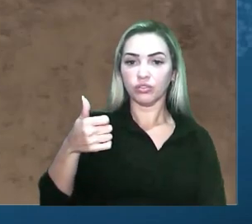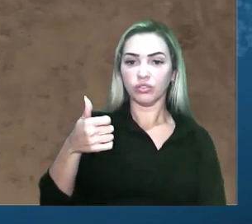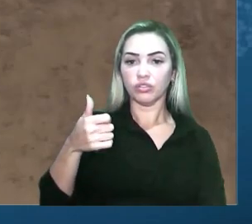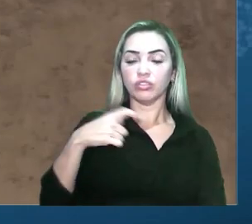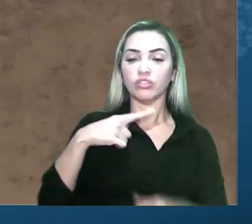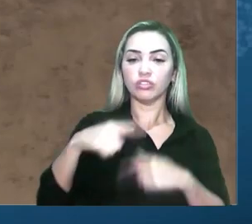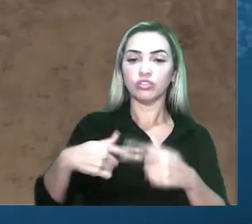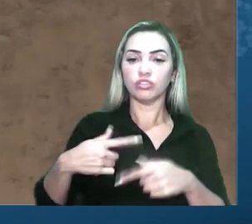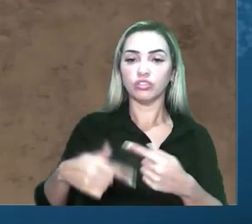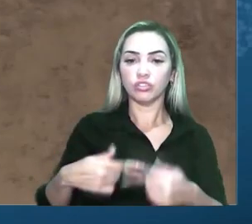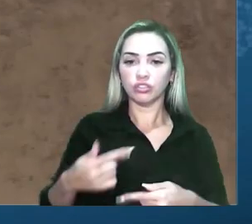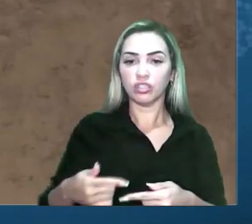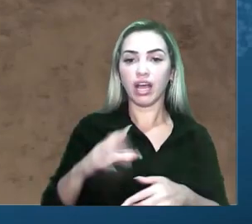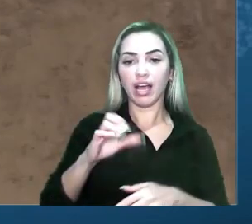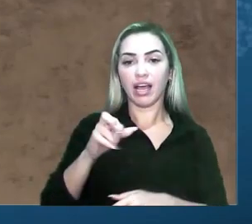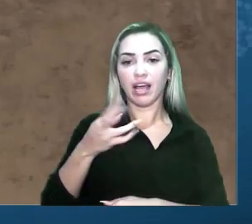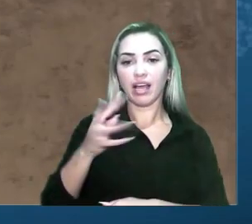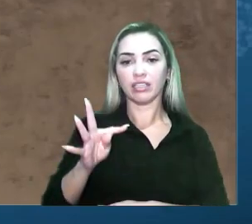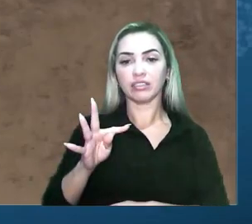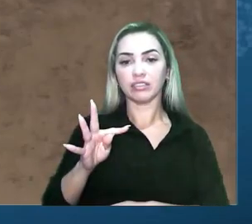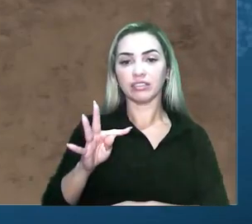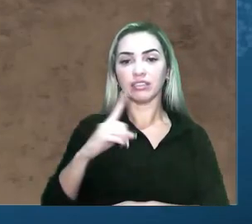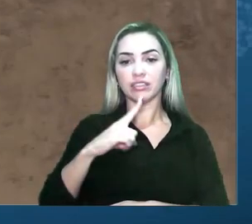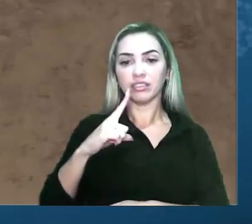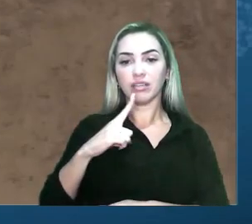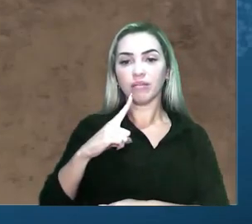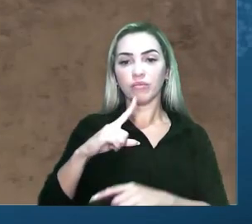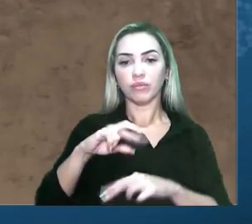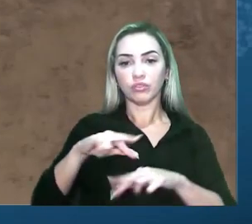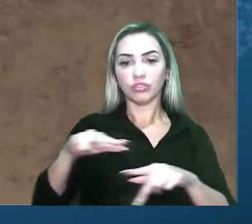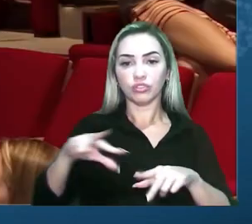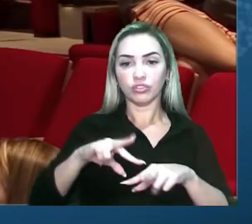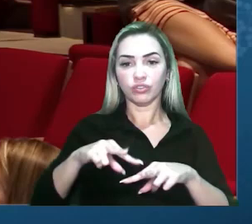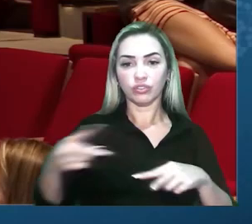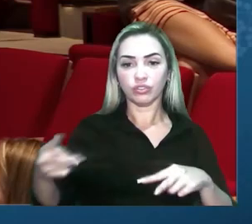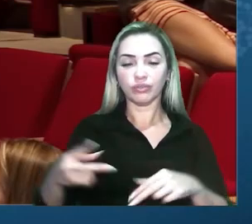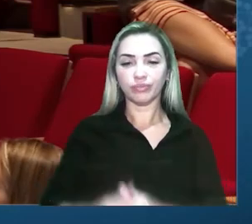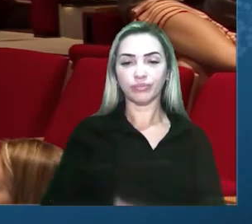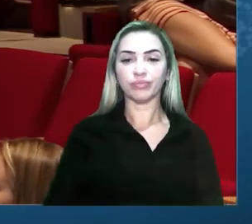Anti-GD2 CAR T-Cells by Sleeping Beauty Transposons.